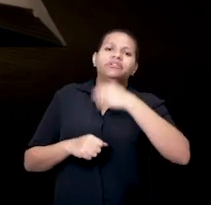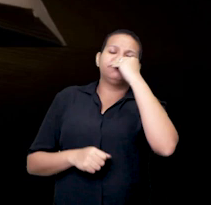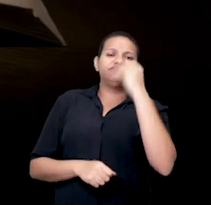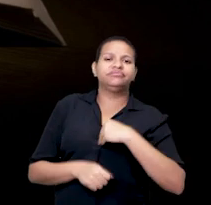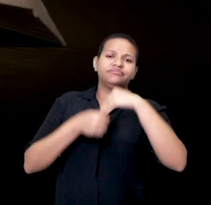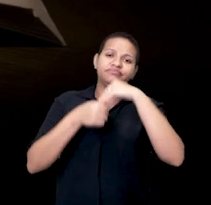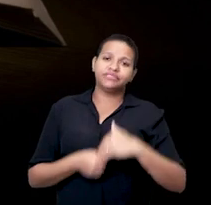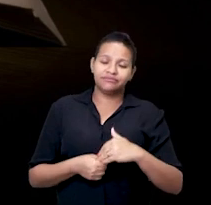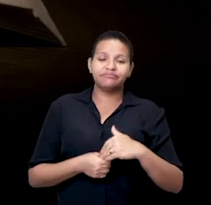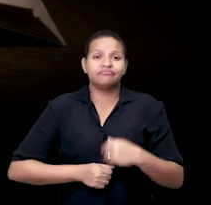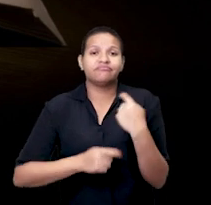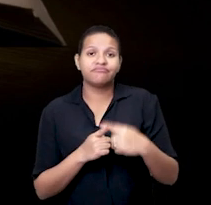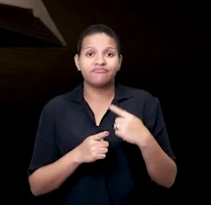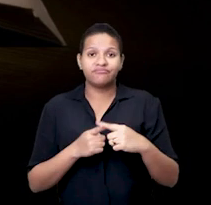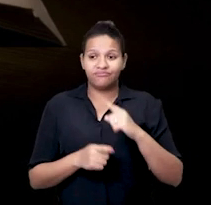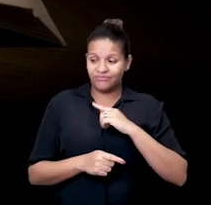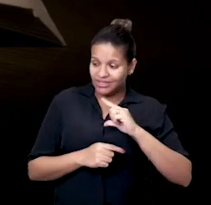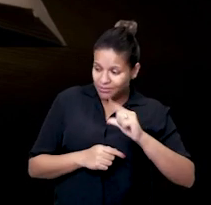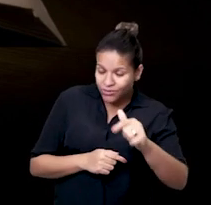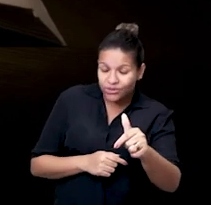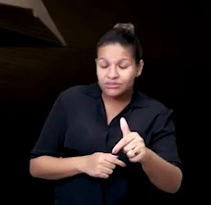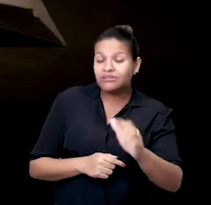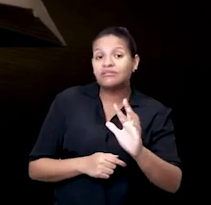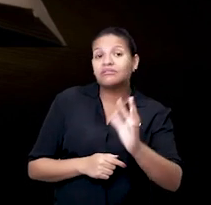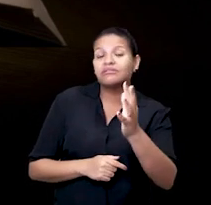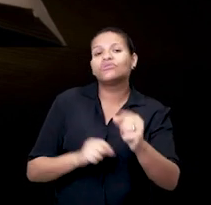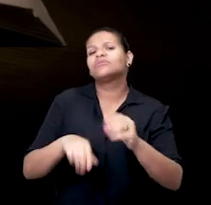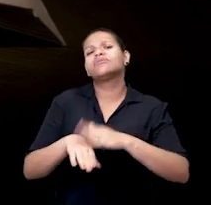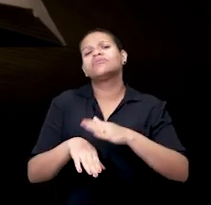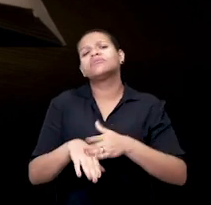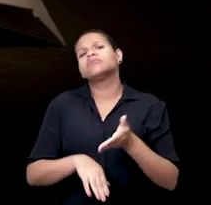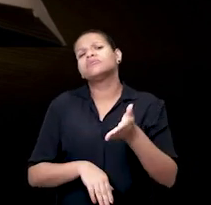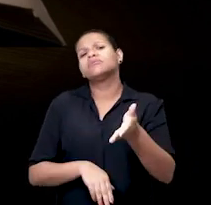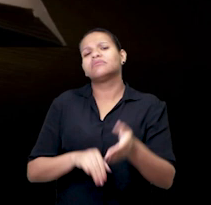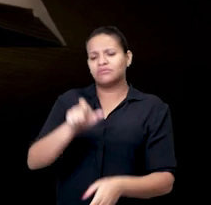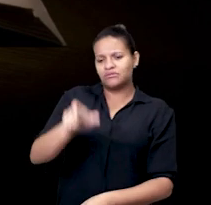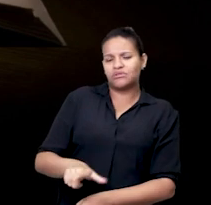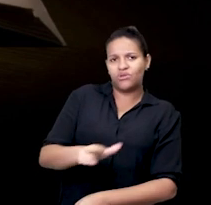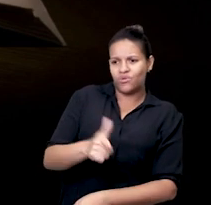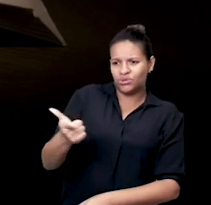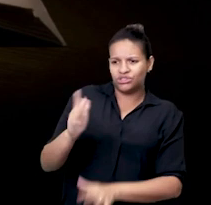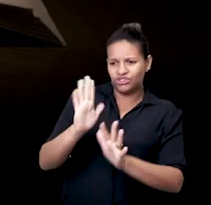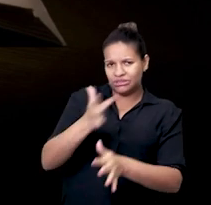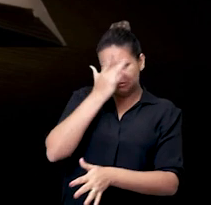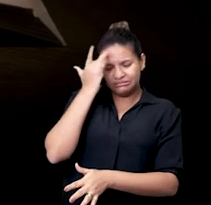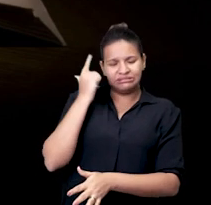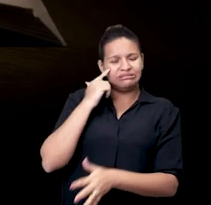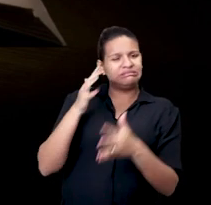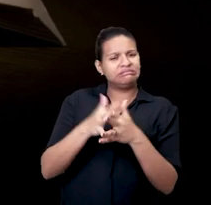contenda. Pois, no final das contas, que farás tu quando o outro te houver confundido?